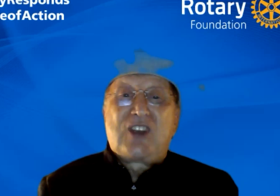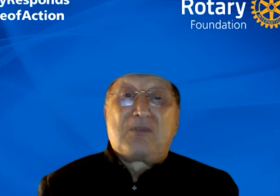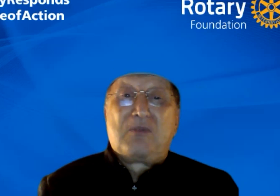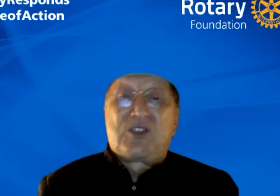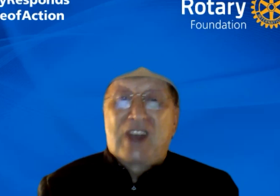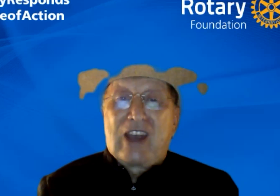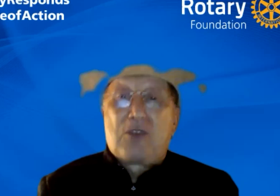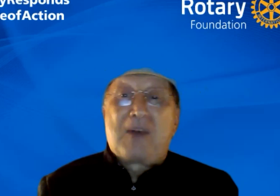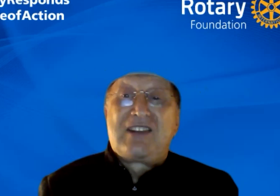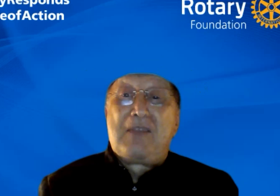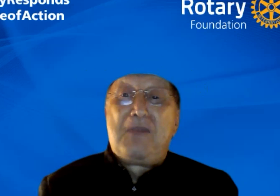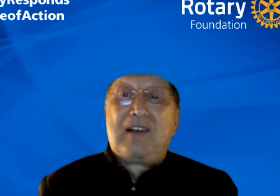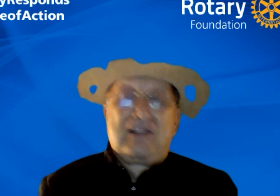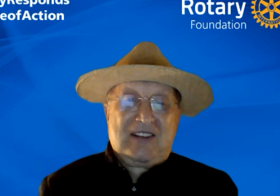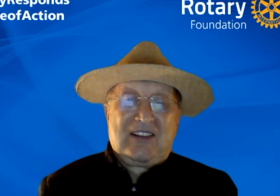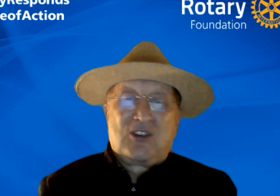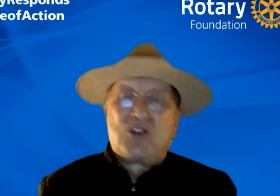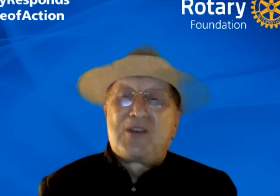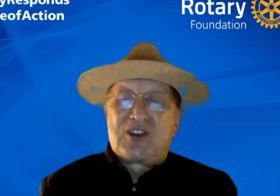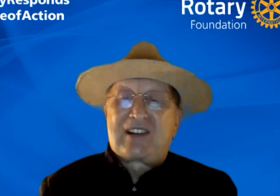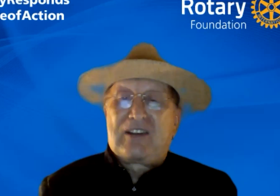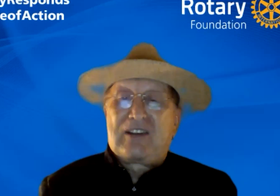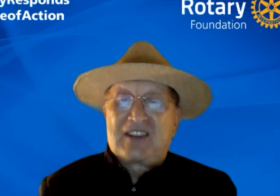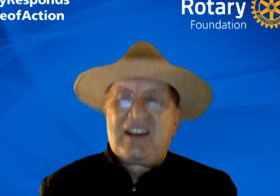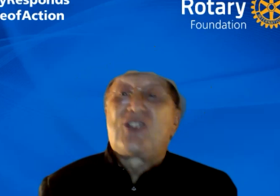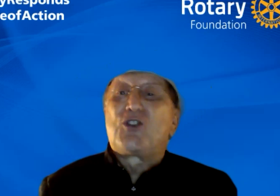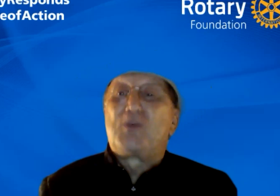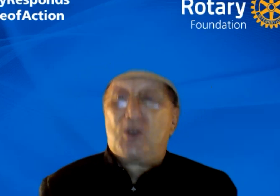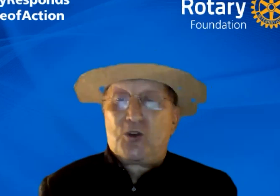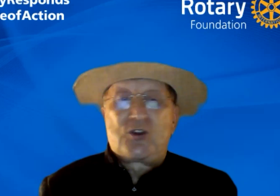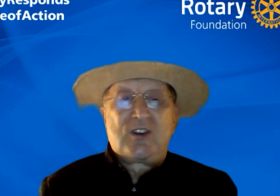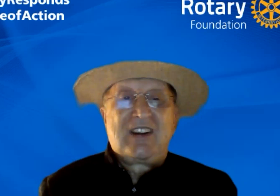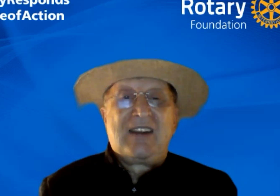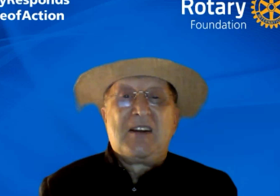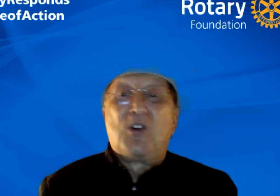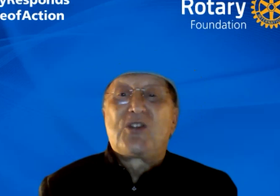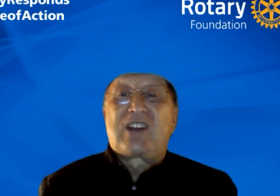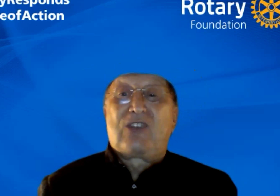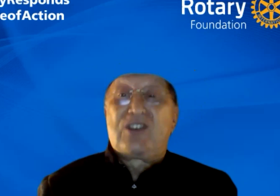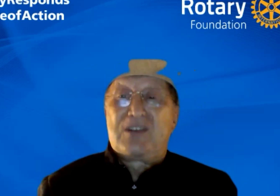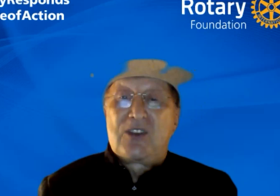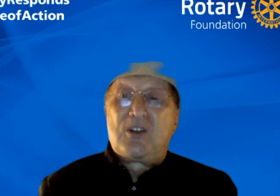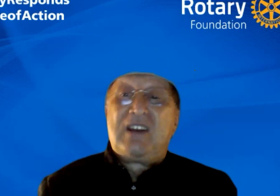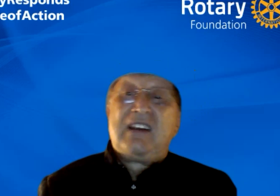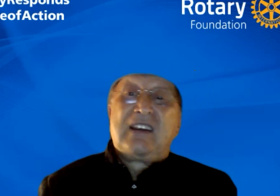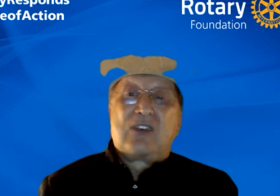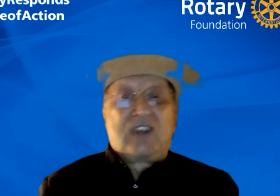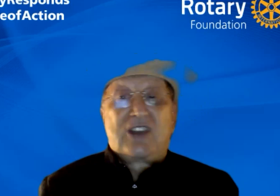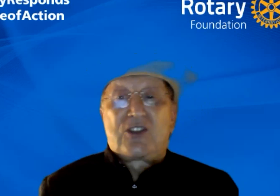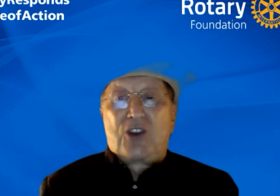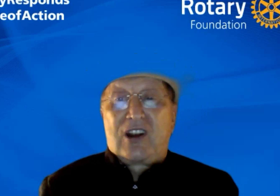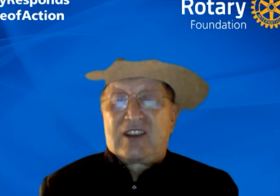Acredito que chegue o passo de 1.000 contribuições que ele fez de seus pontos de reconhecimento, que